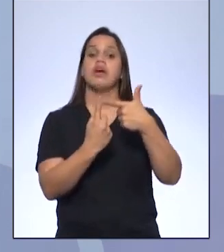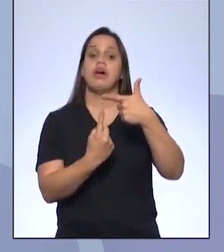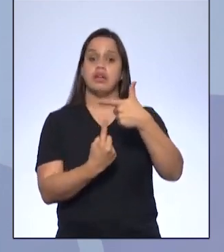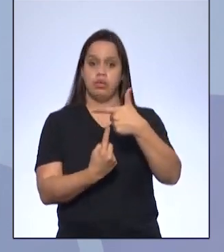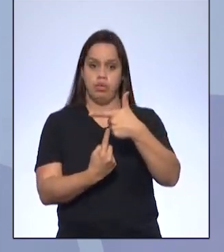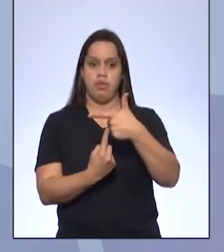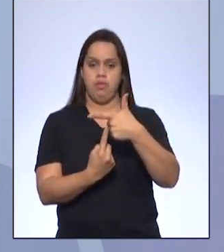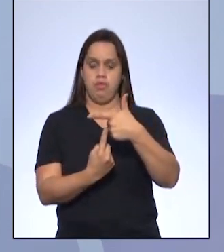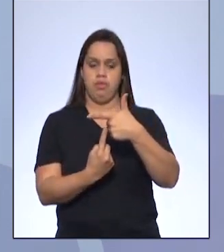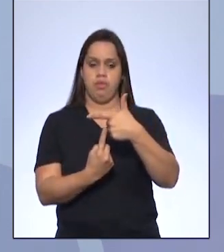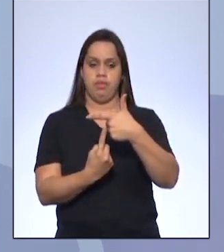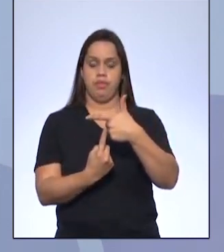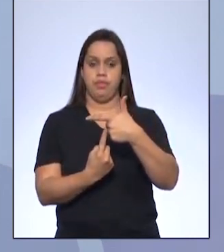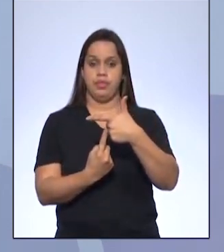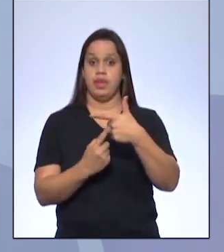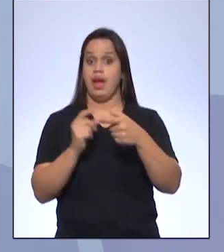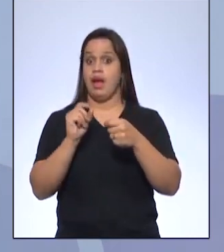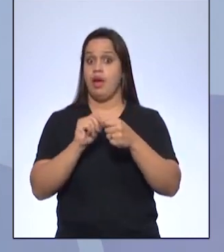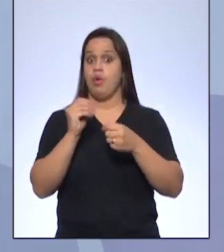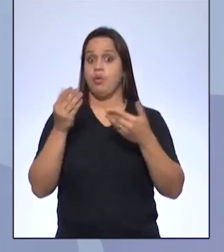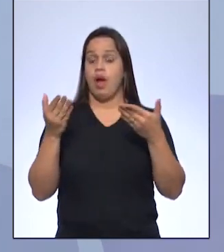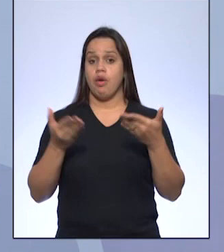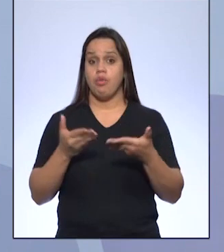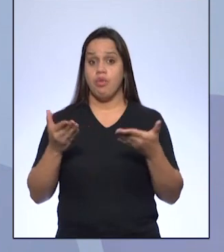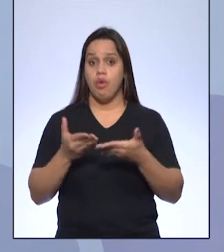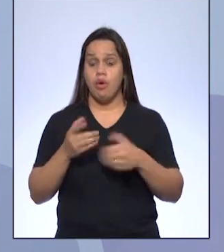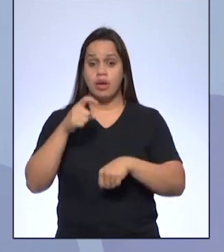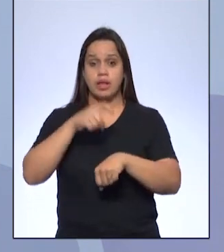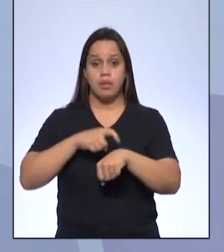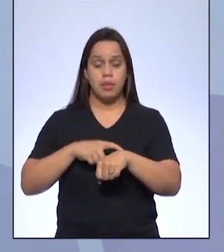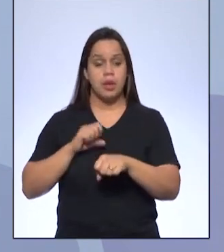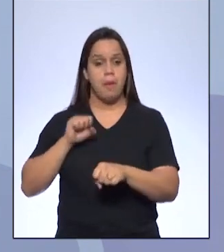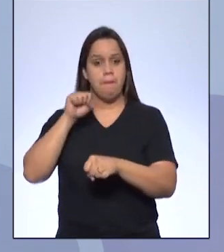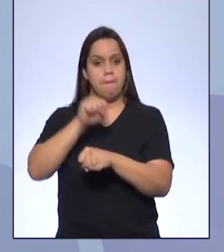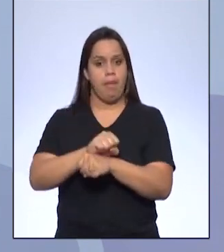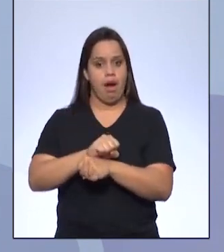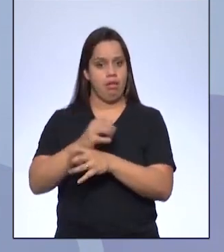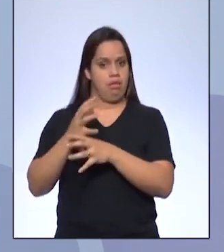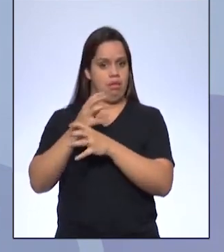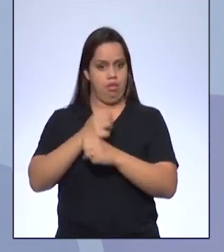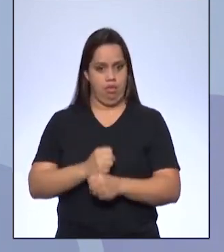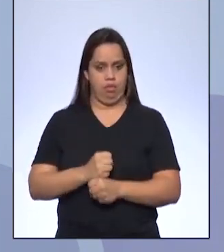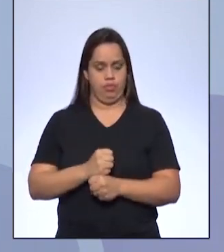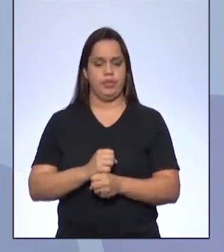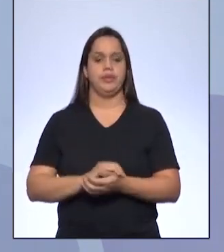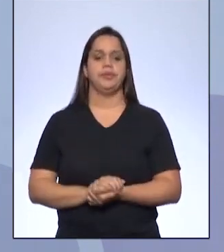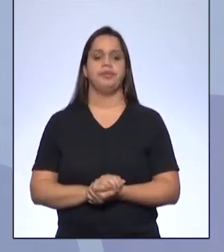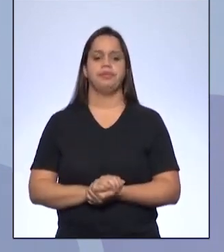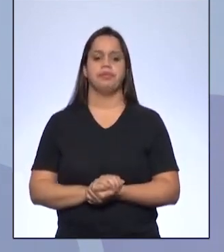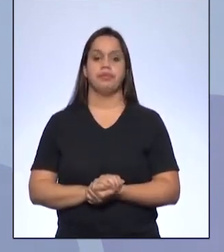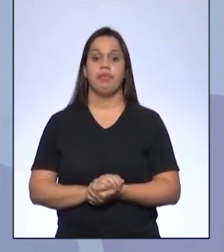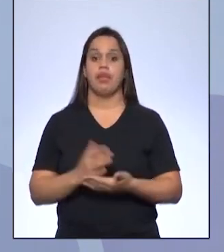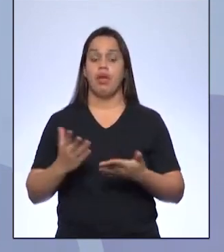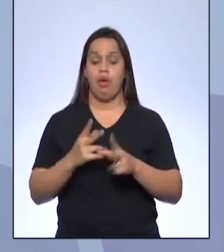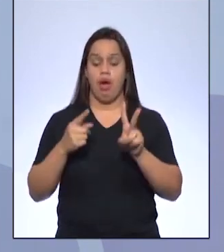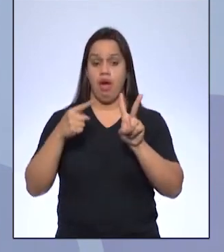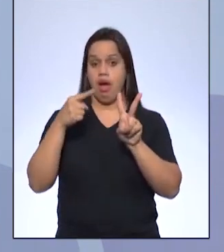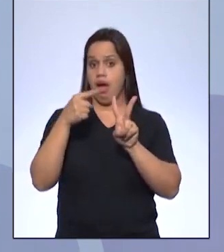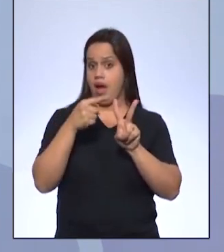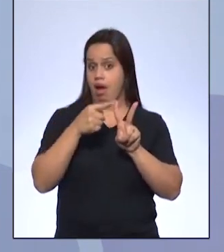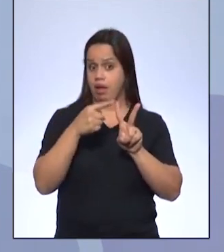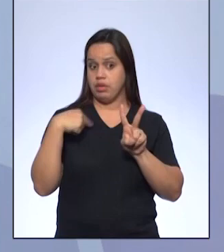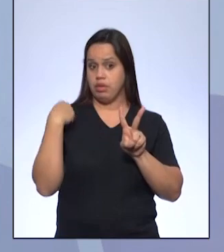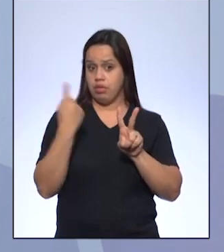2 é 1. É nesse momento que eu paro a minha conta. A raiz que a gente